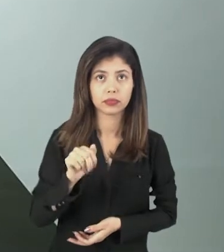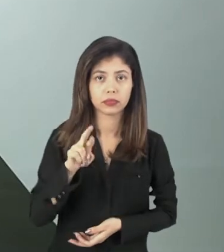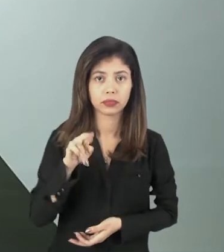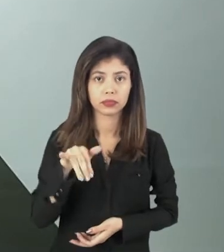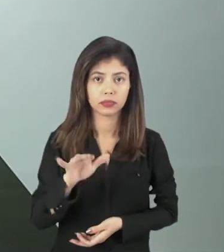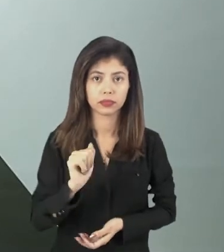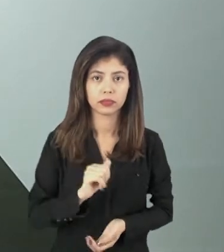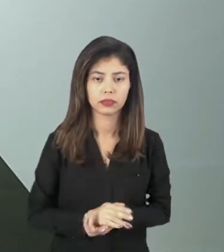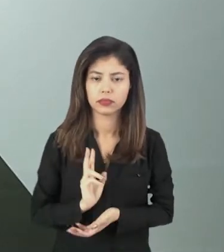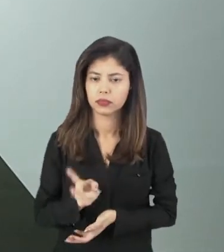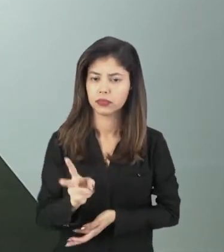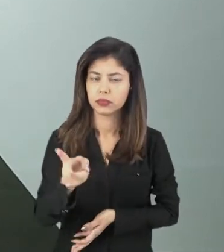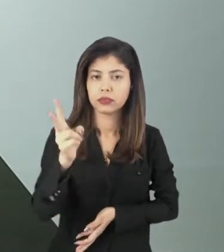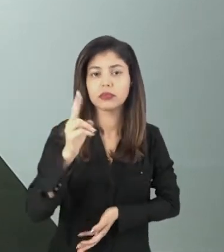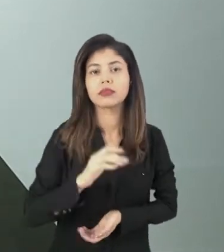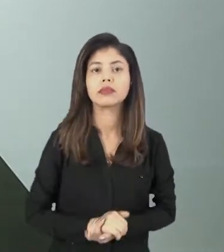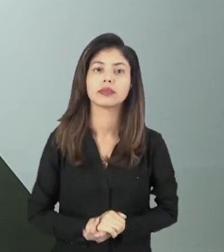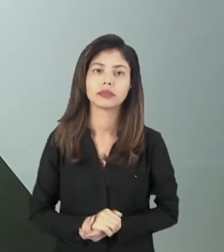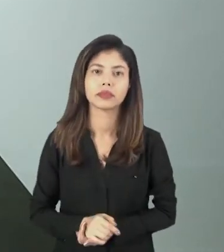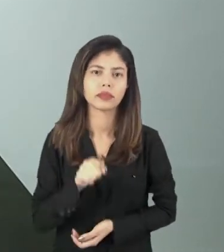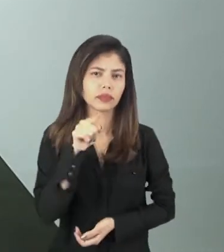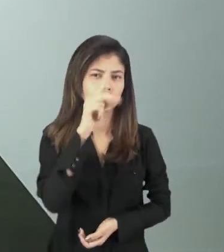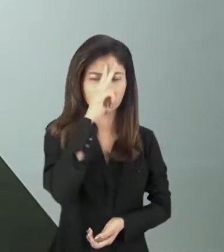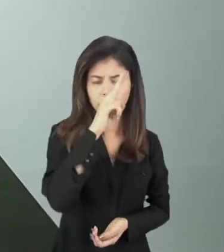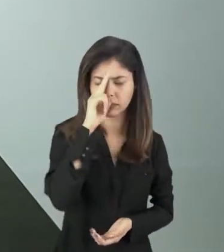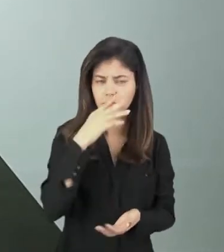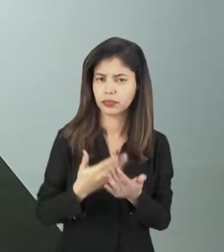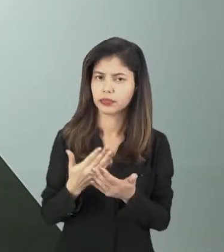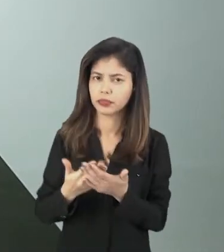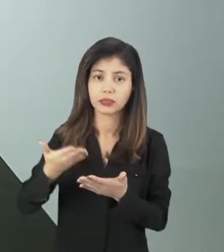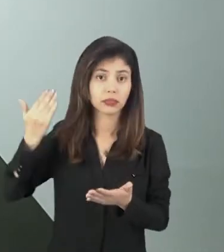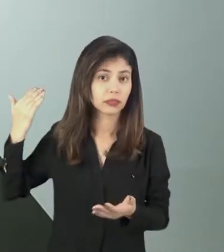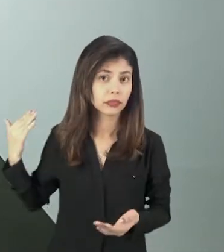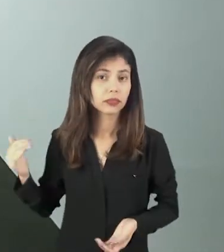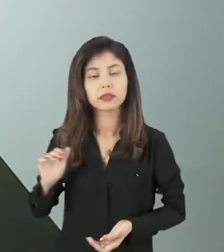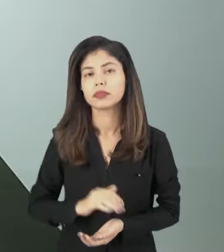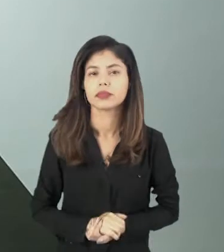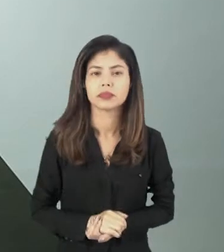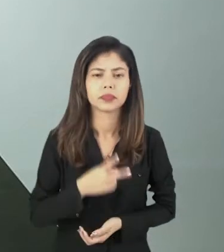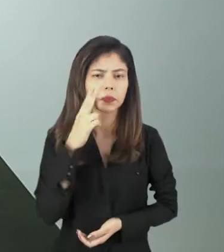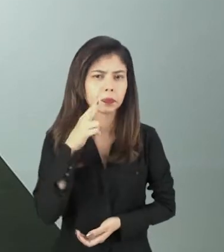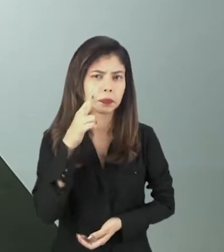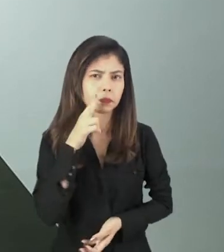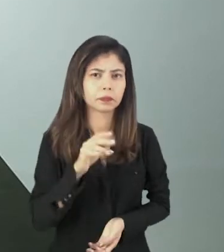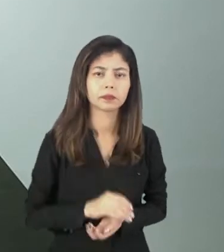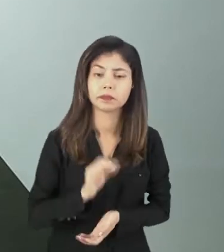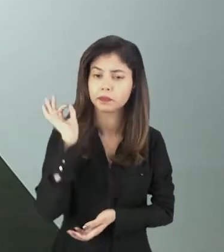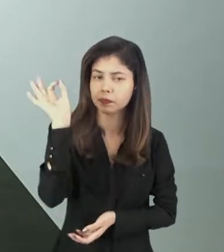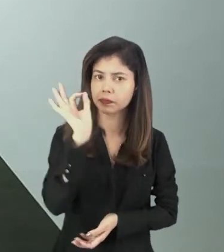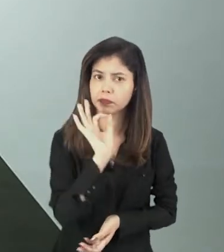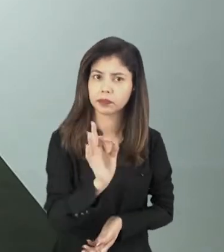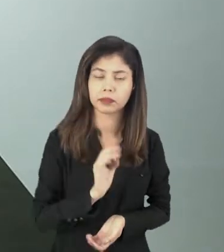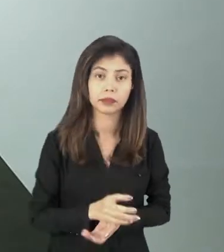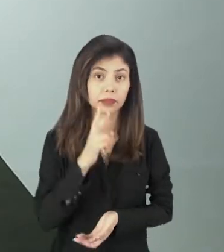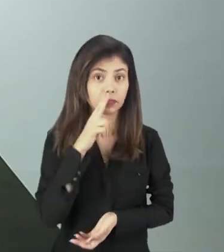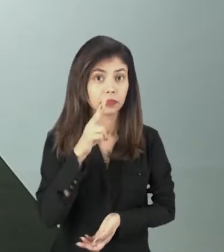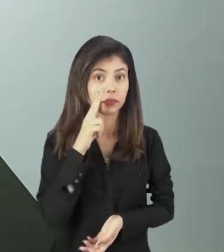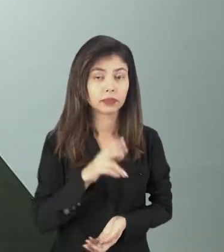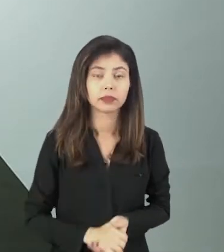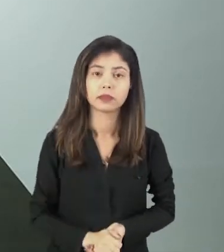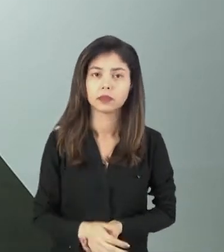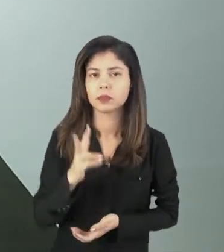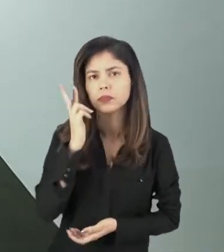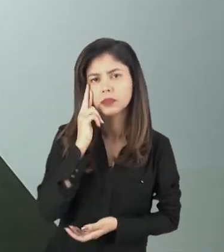e nós vamos dar continuidade você lembra da aula anterior que que nós vemos sobre porcentagem nós vimos que é